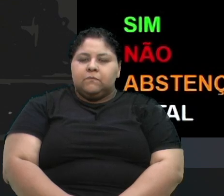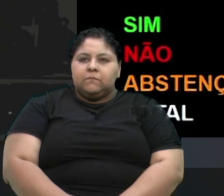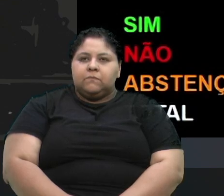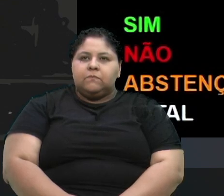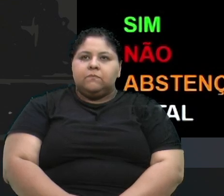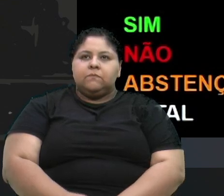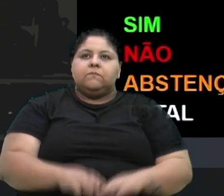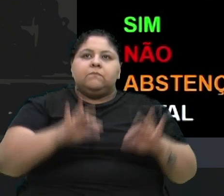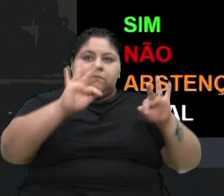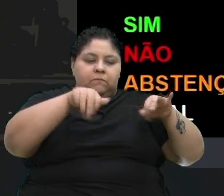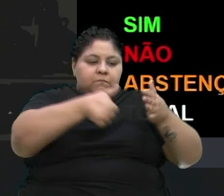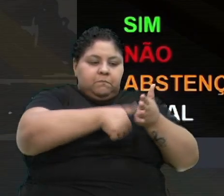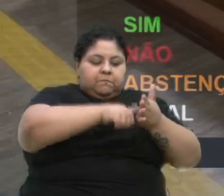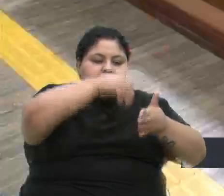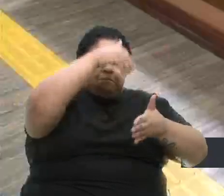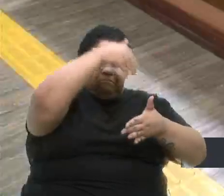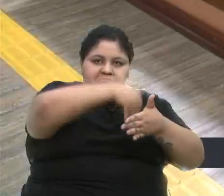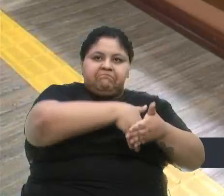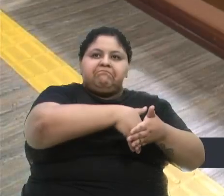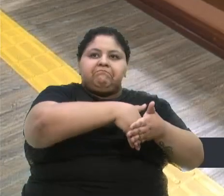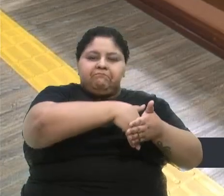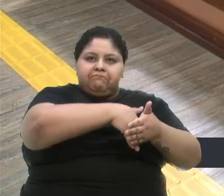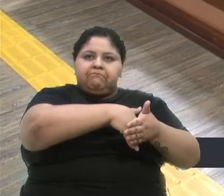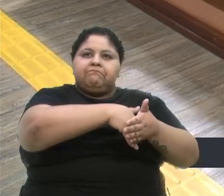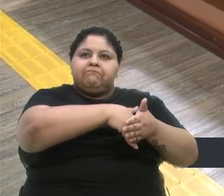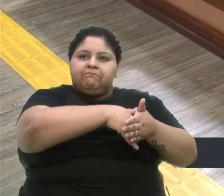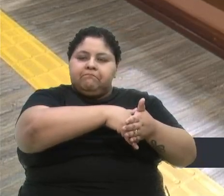Encerrado o registro dos votos, encerrada a votação.